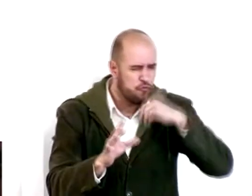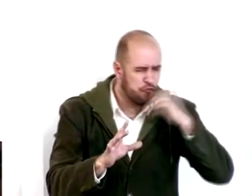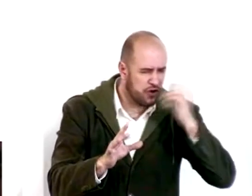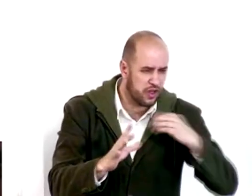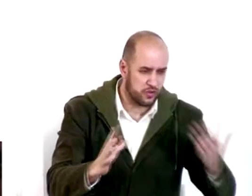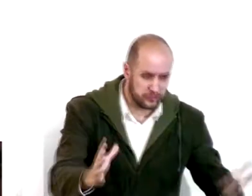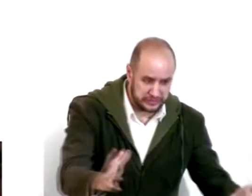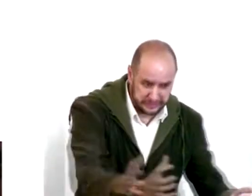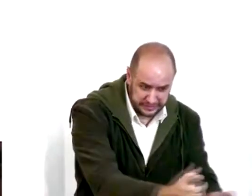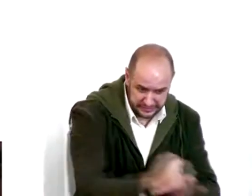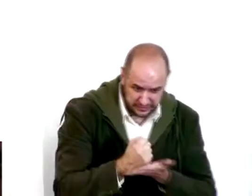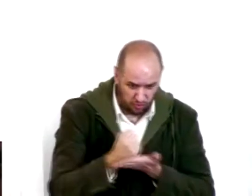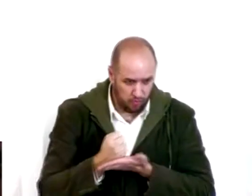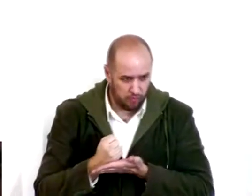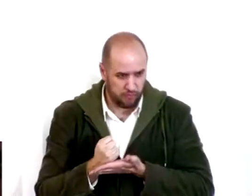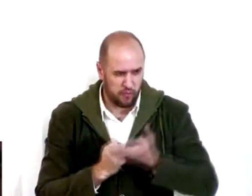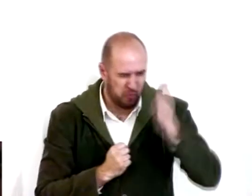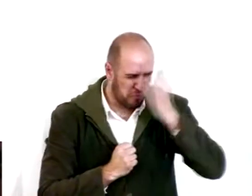salvai-o da mão dos